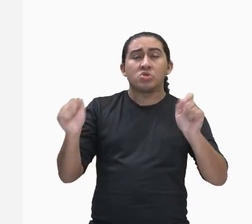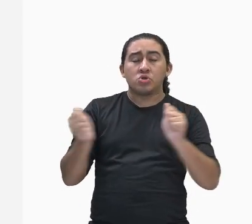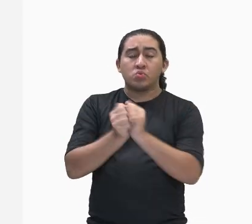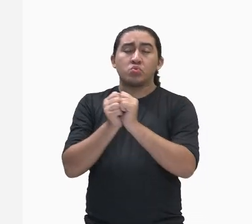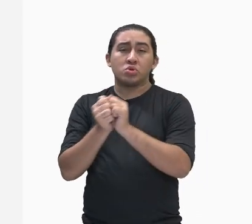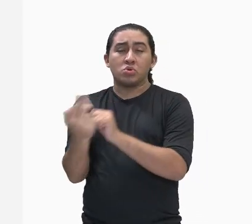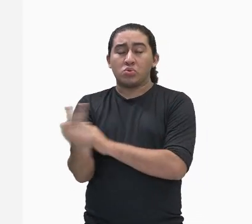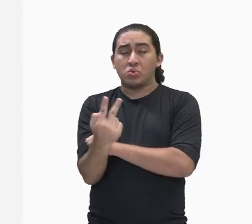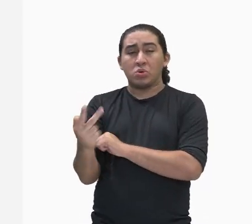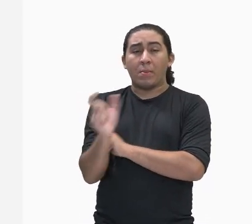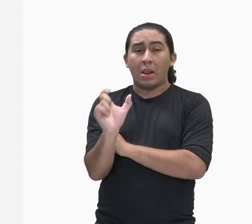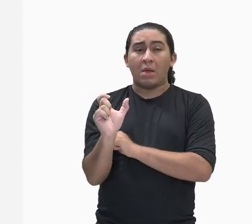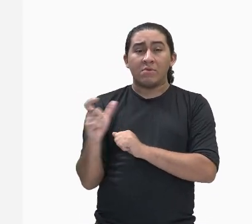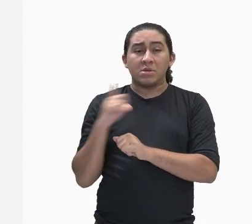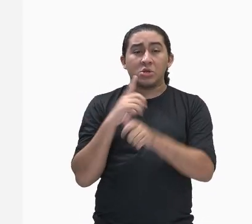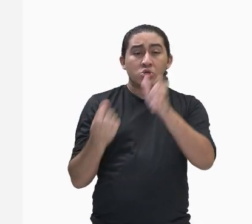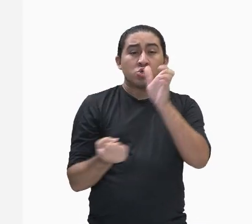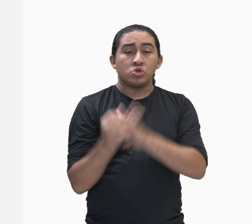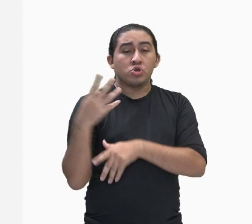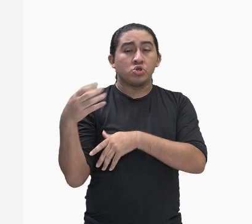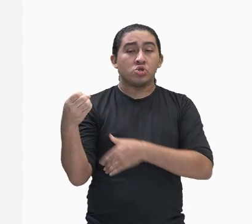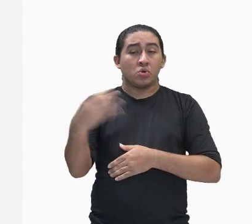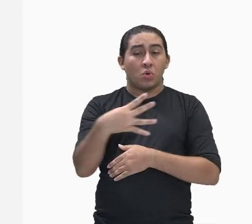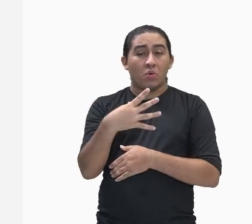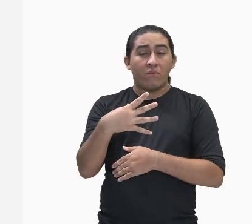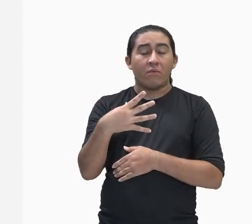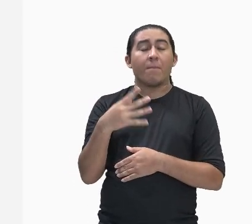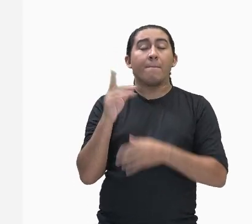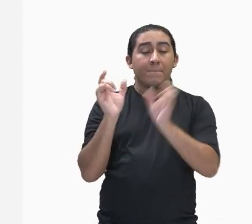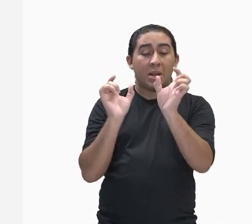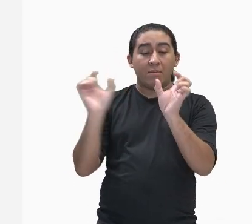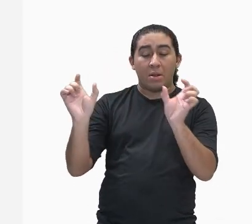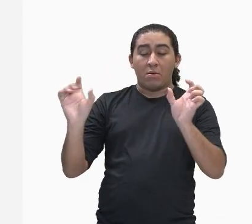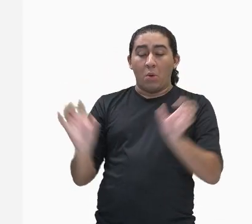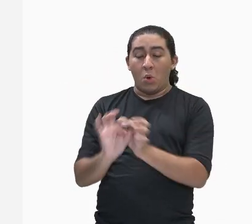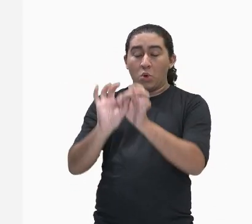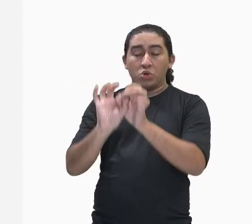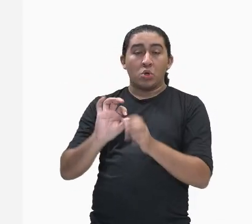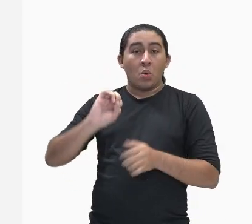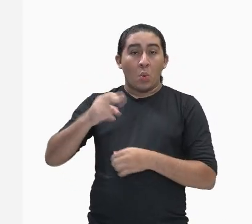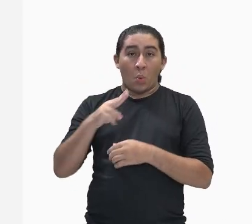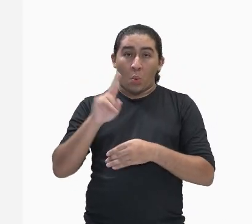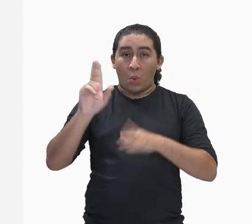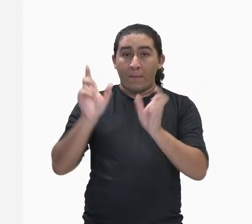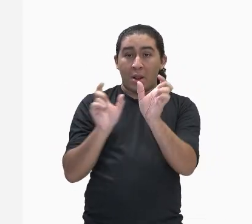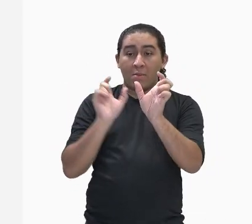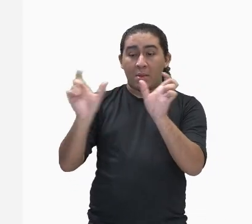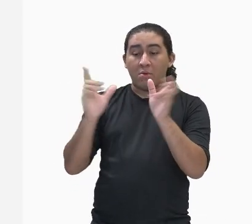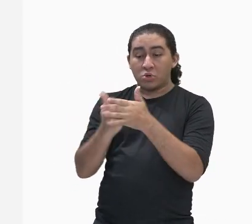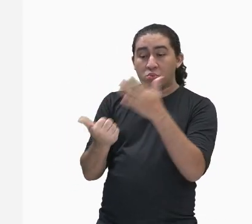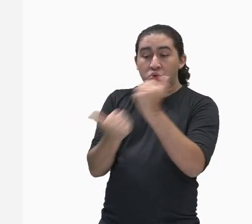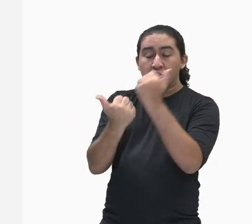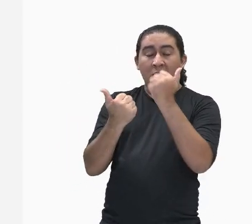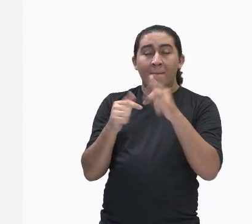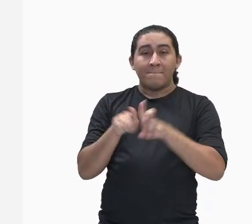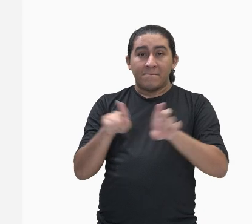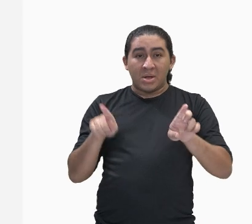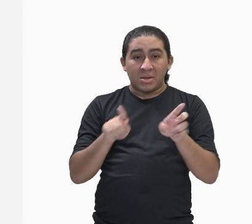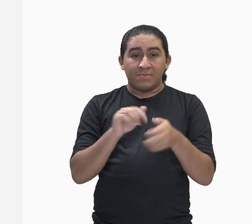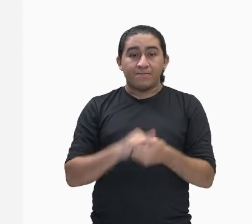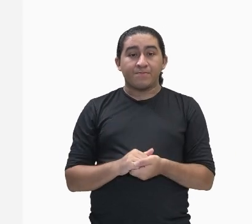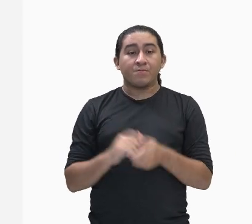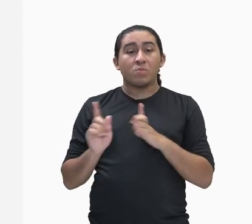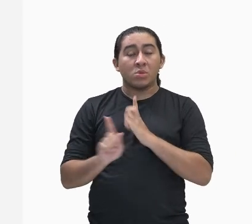cega, formou uma palavra composta, né? Por justa posição. Só, né, se